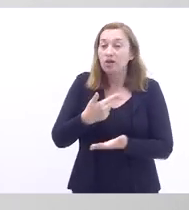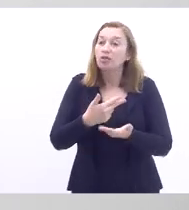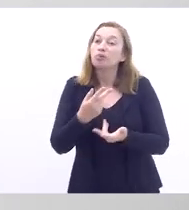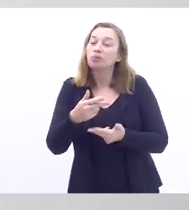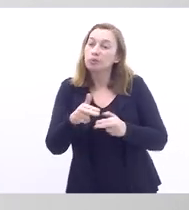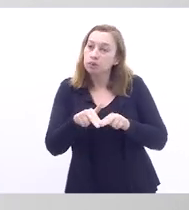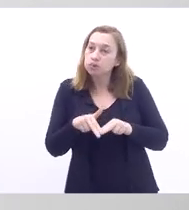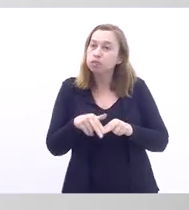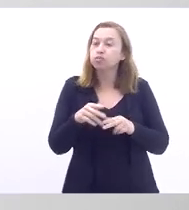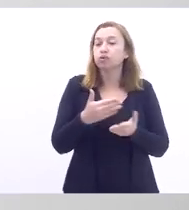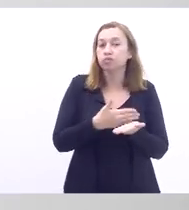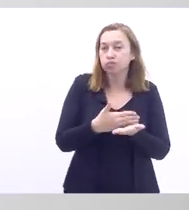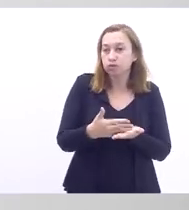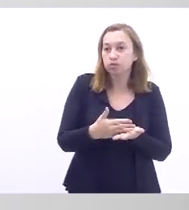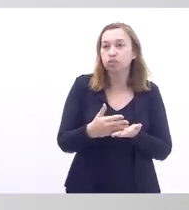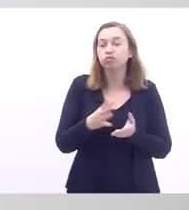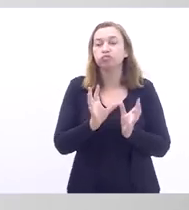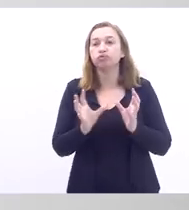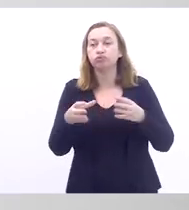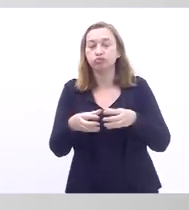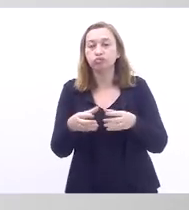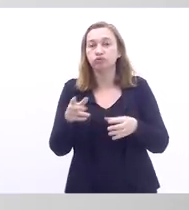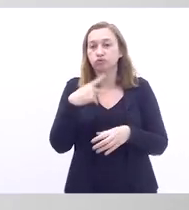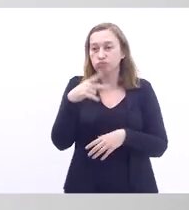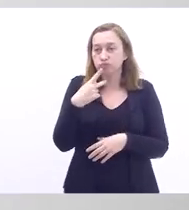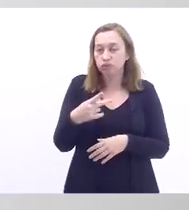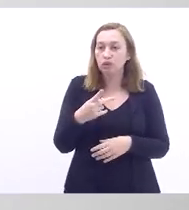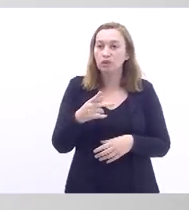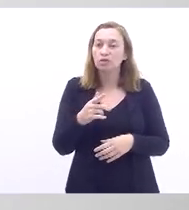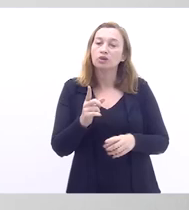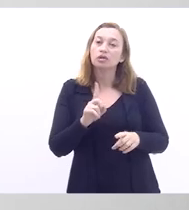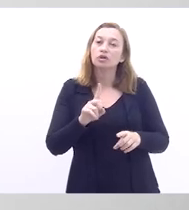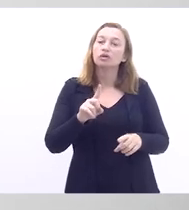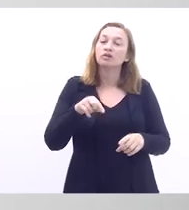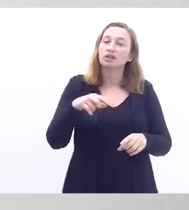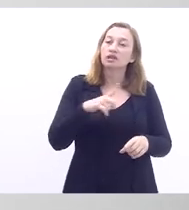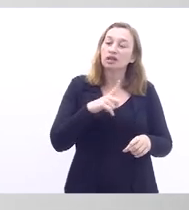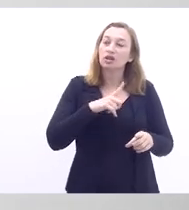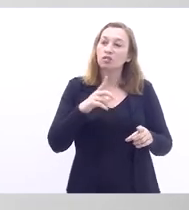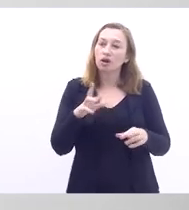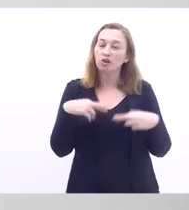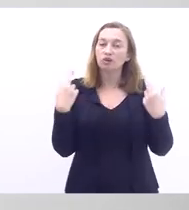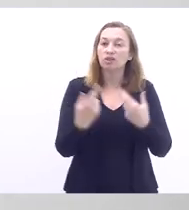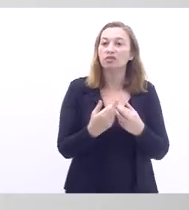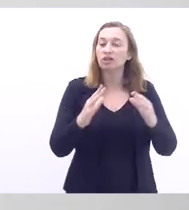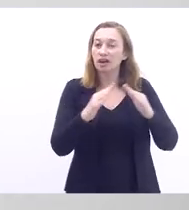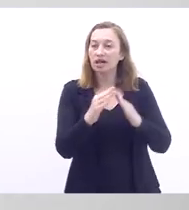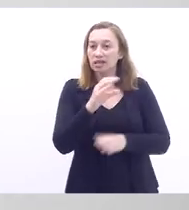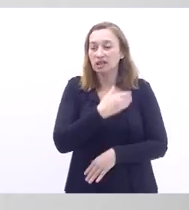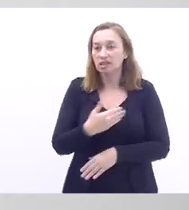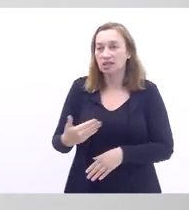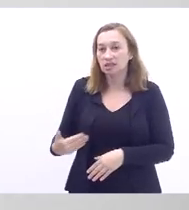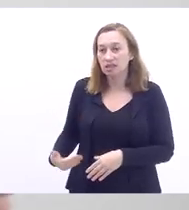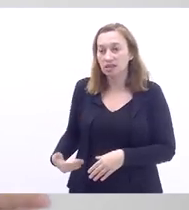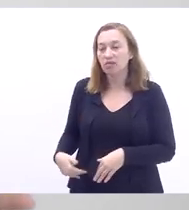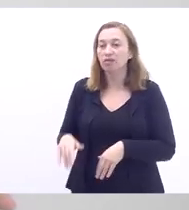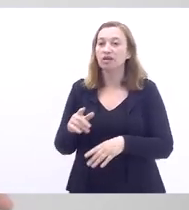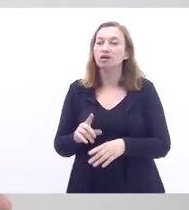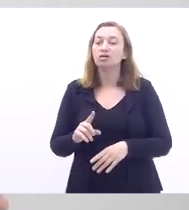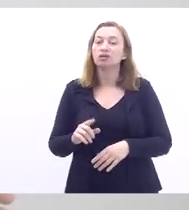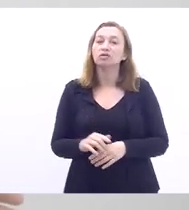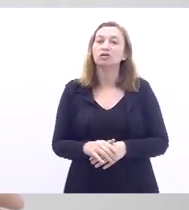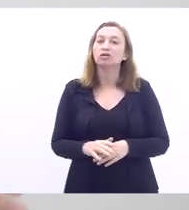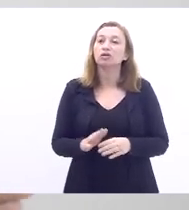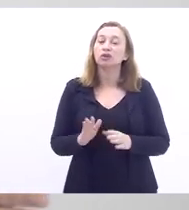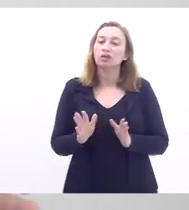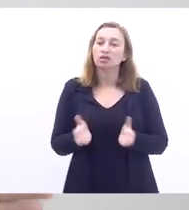audiência falando que a gente não pode aceitar que não tem um encontro com a casa civil na próxima semana porque a gente está caminhando para o governo que está escondido